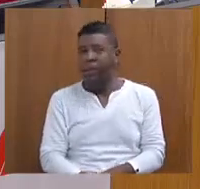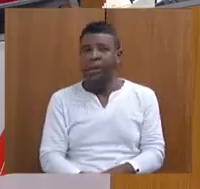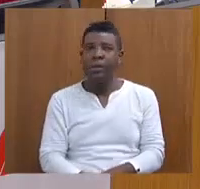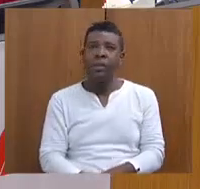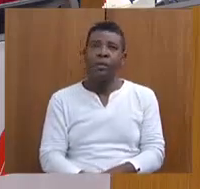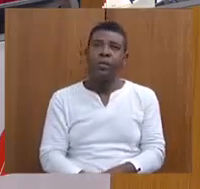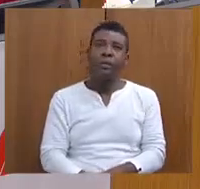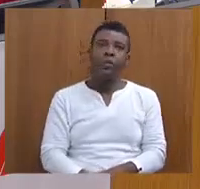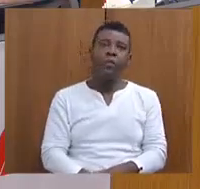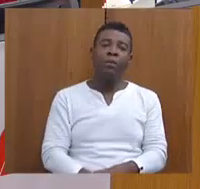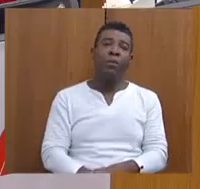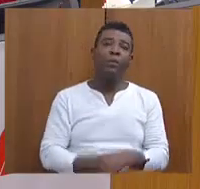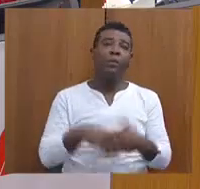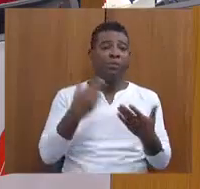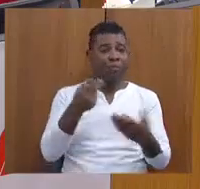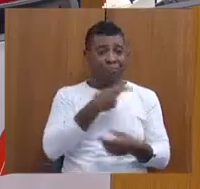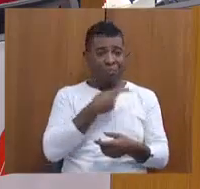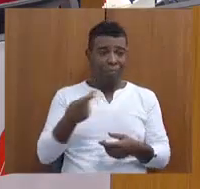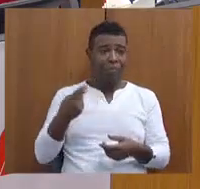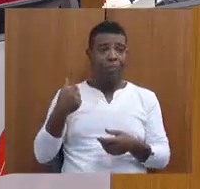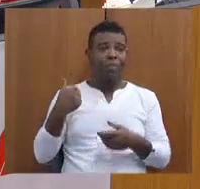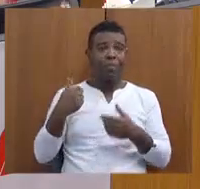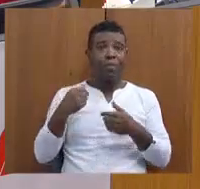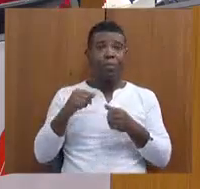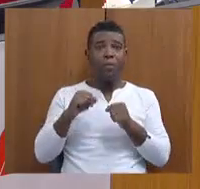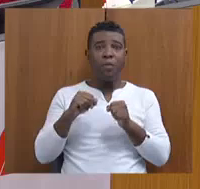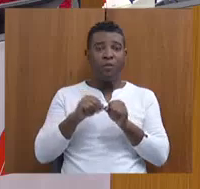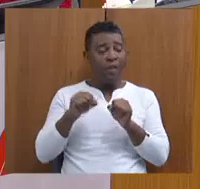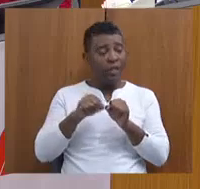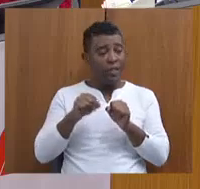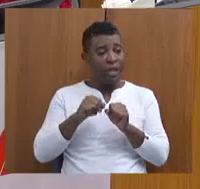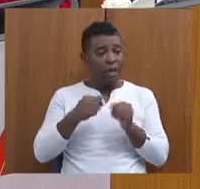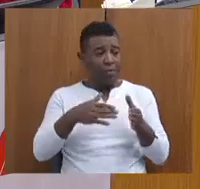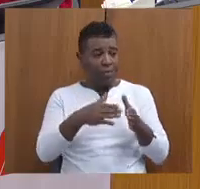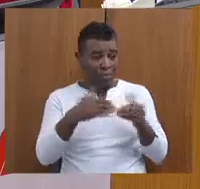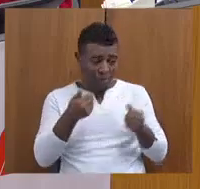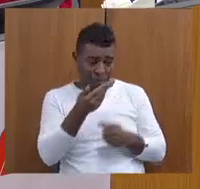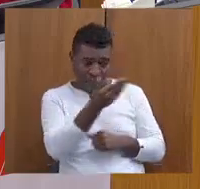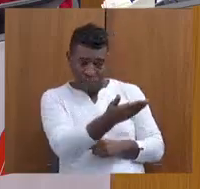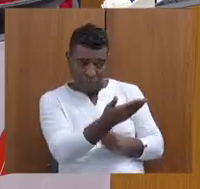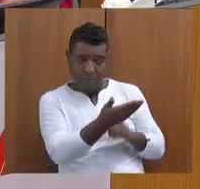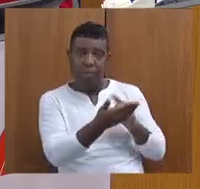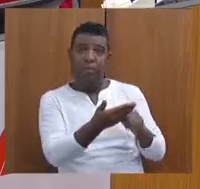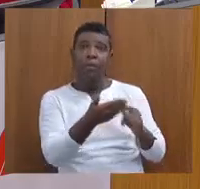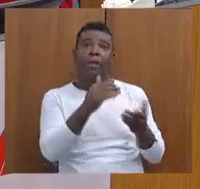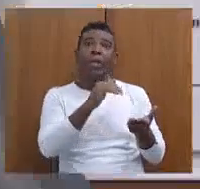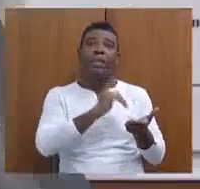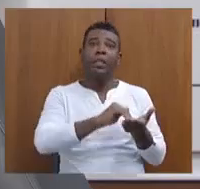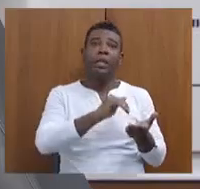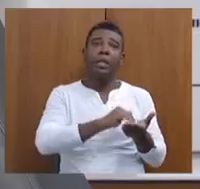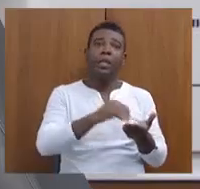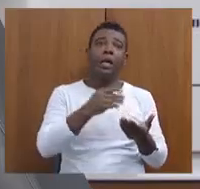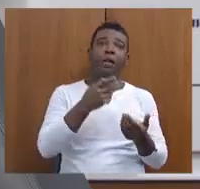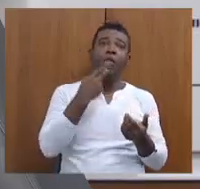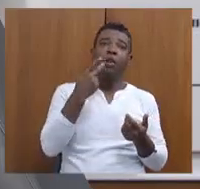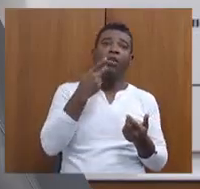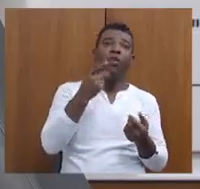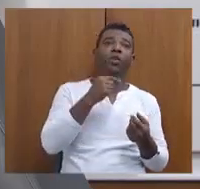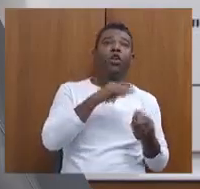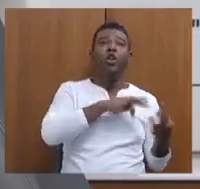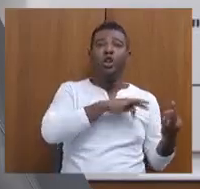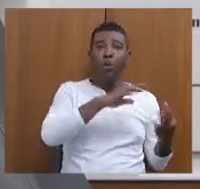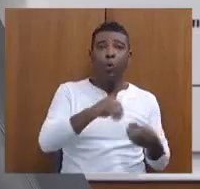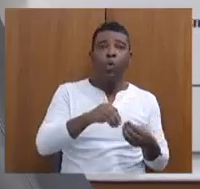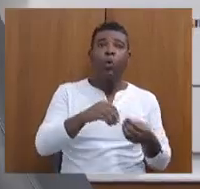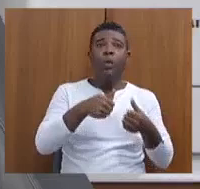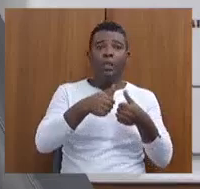eu vou Presidente a fazer um requerimento o secretário disse tudo isso está sendo pensado será feito à medida